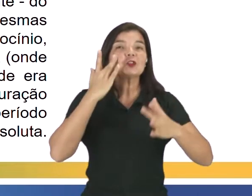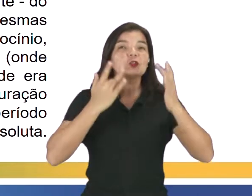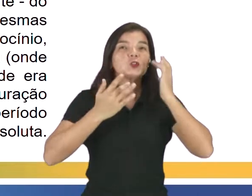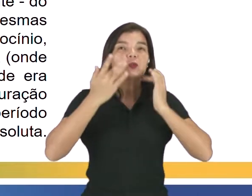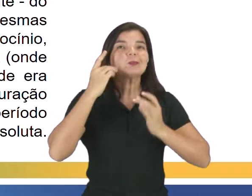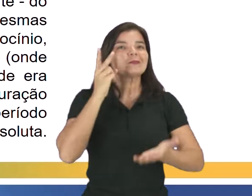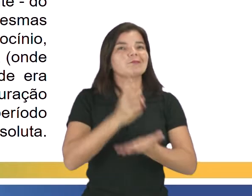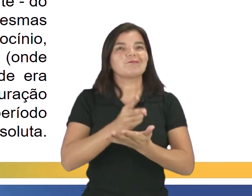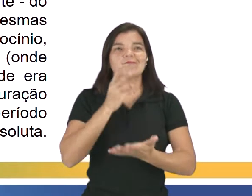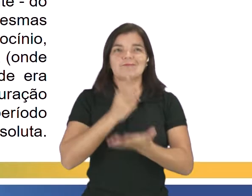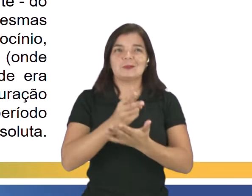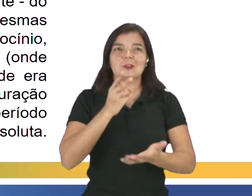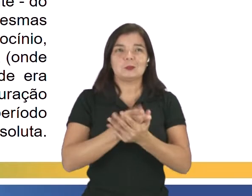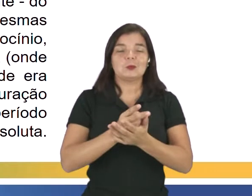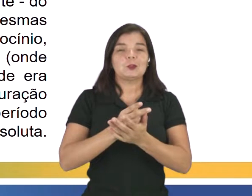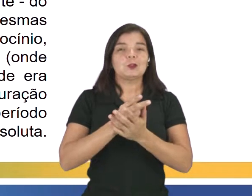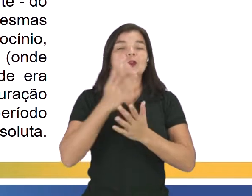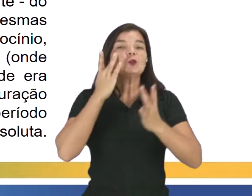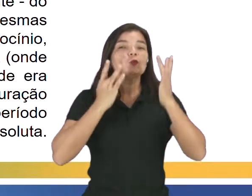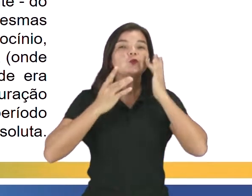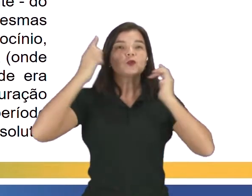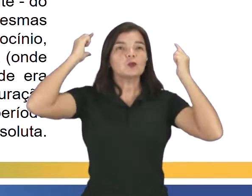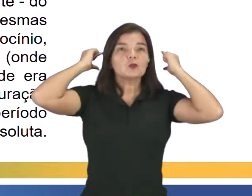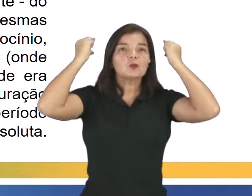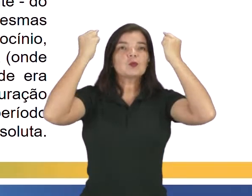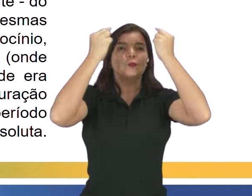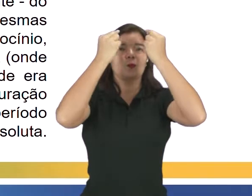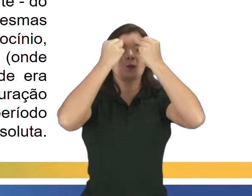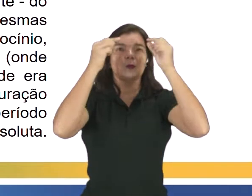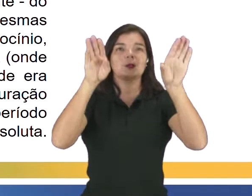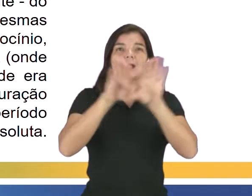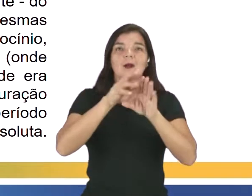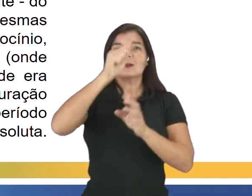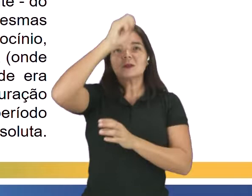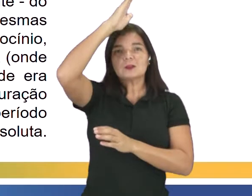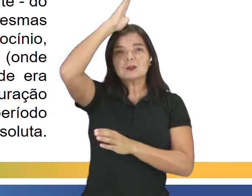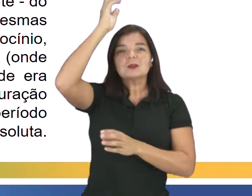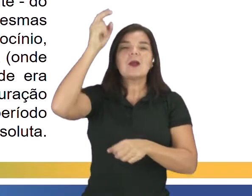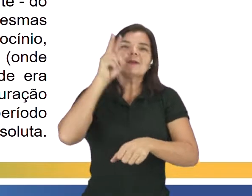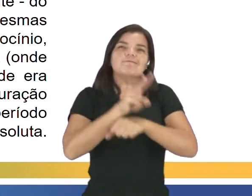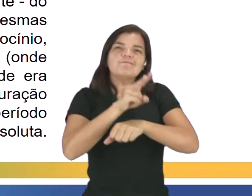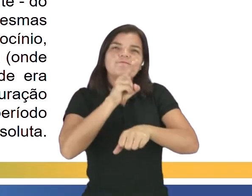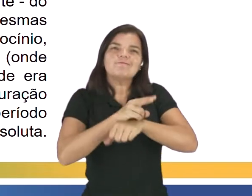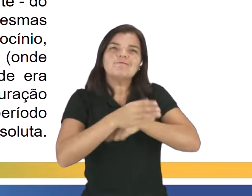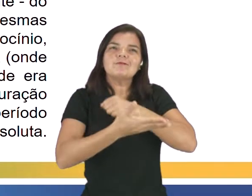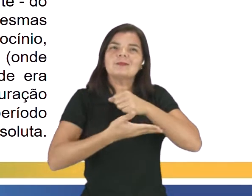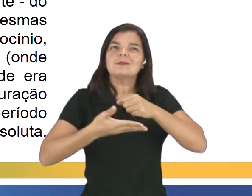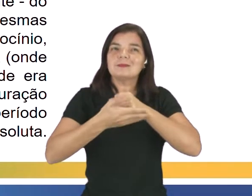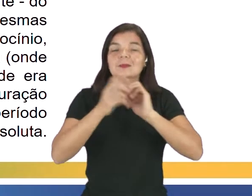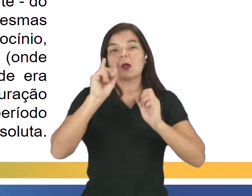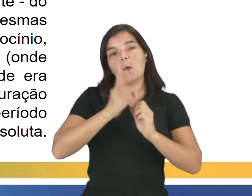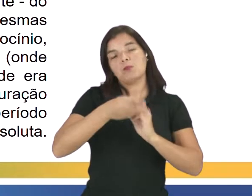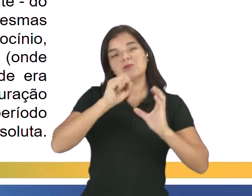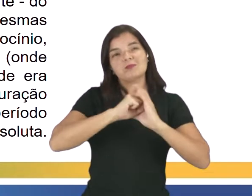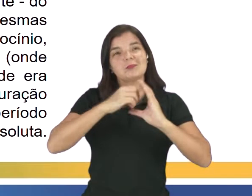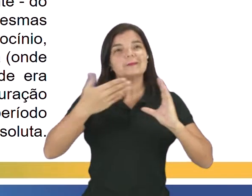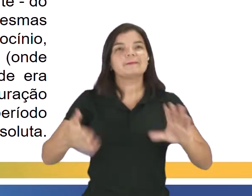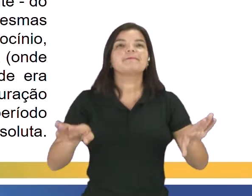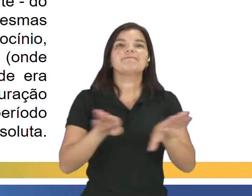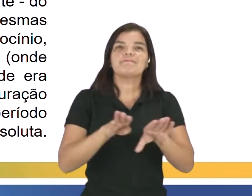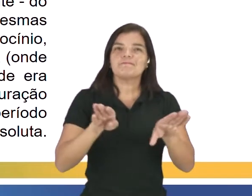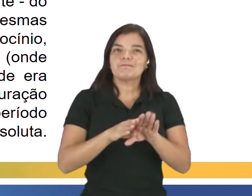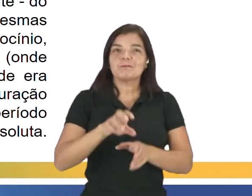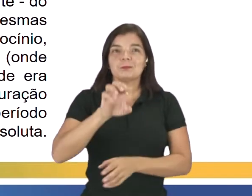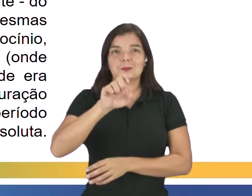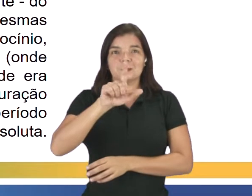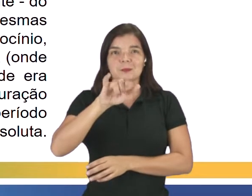teatral é constante, do teatro grego ao anfiteatro romano, que se conserva basicamente as mesmas características.